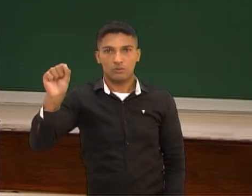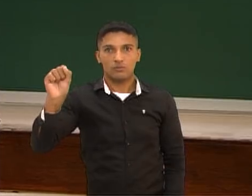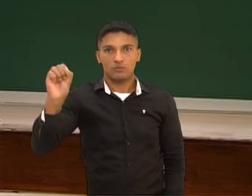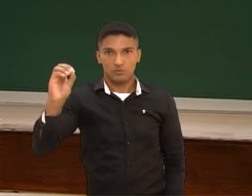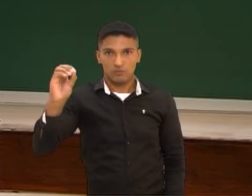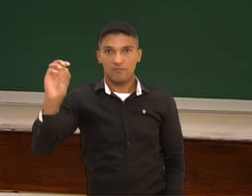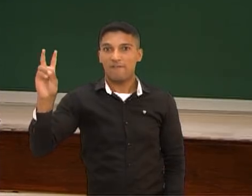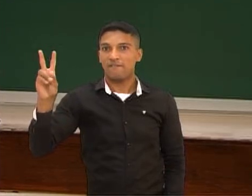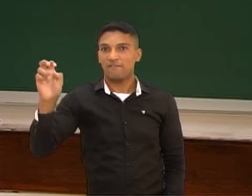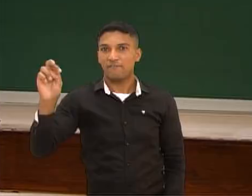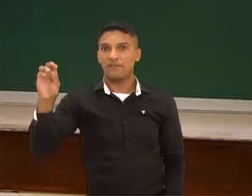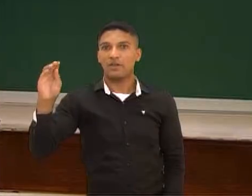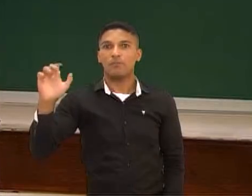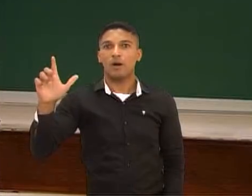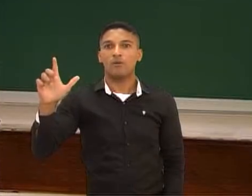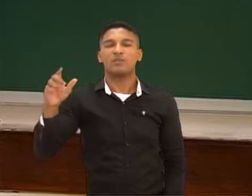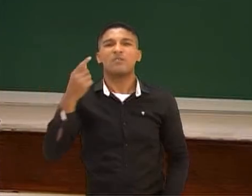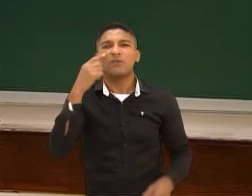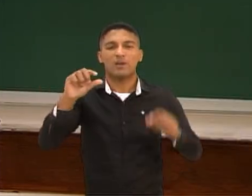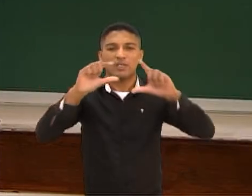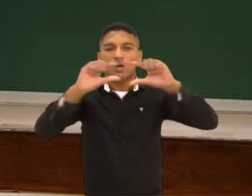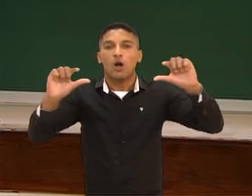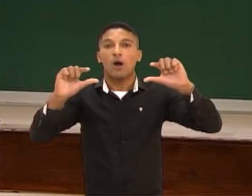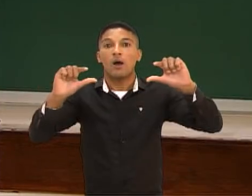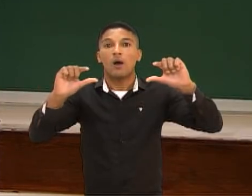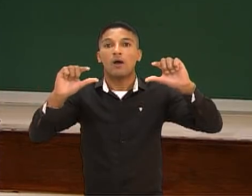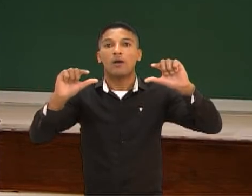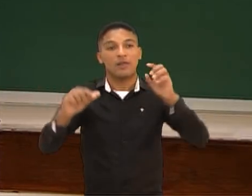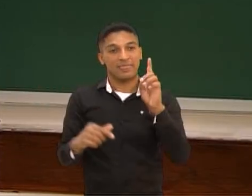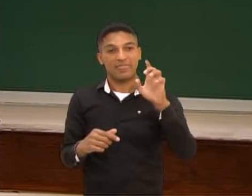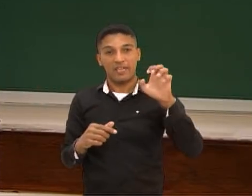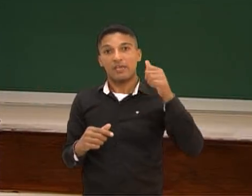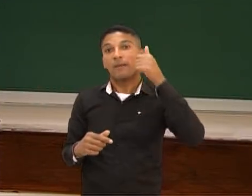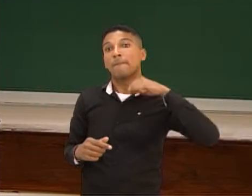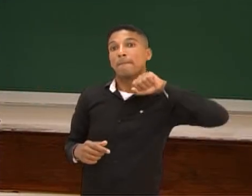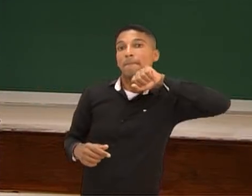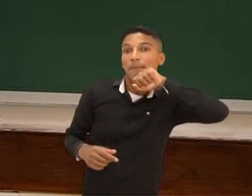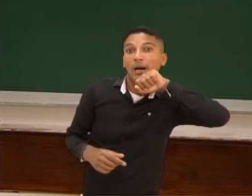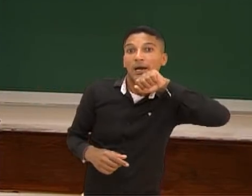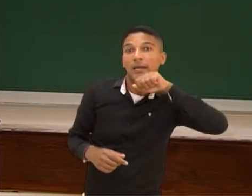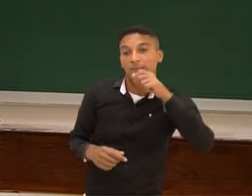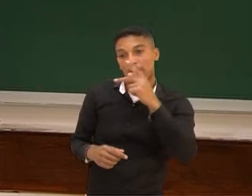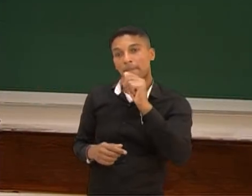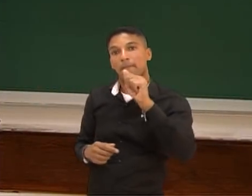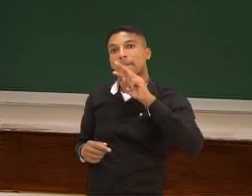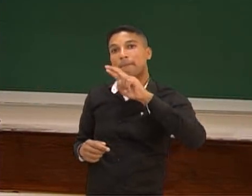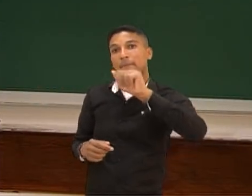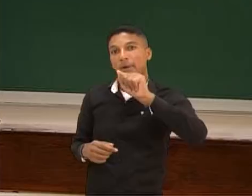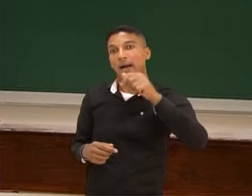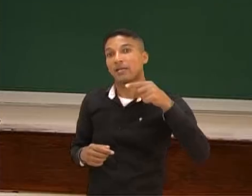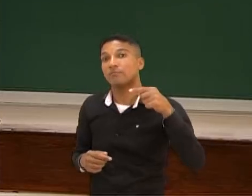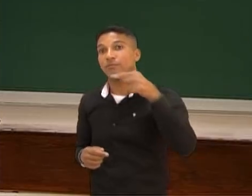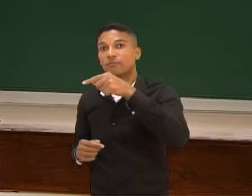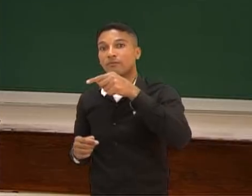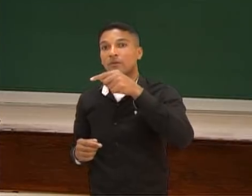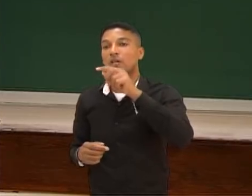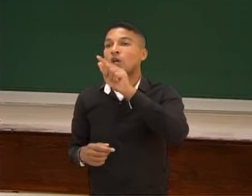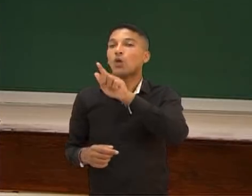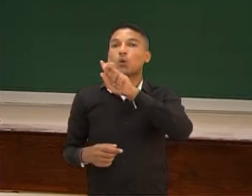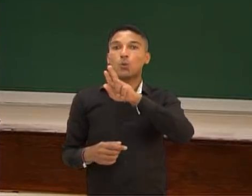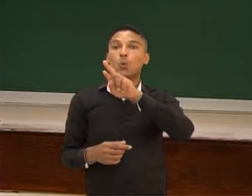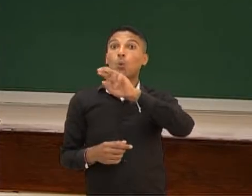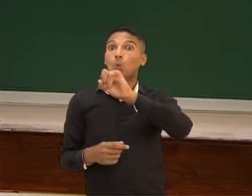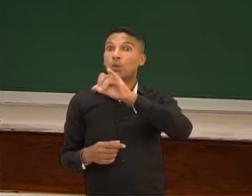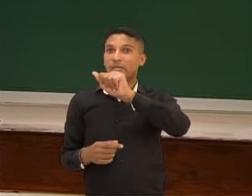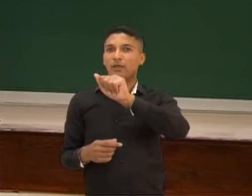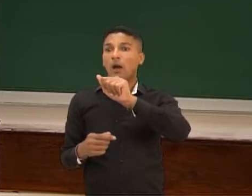que usa essa palavra guria? Né? Guria é uma variante linguística utilizada predominantemente em determinada região do Brasil. Então, fica